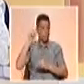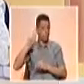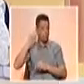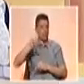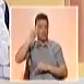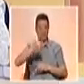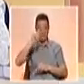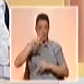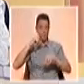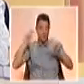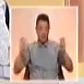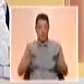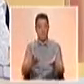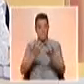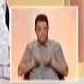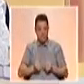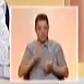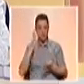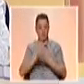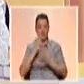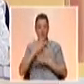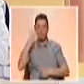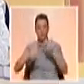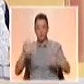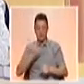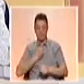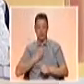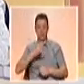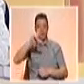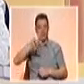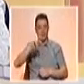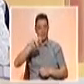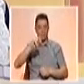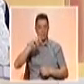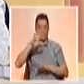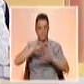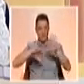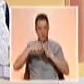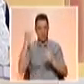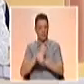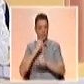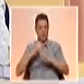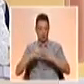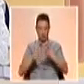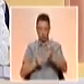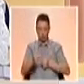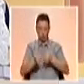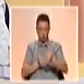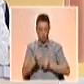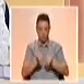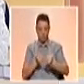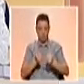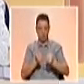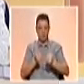também, provavelmente, nessa poupança. Não são só os consumidores individuais em casa. Também fazem esse tipo de trabalho com os gestores, digamos assim,